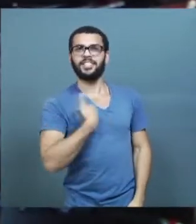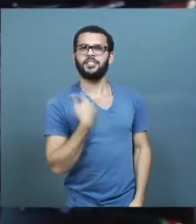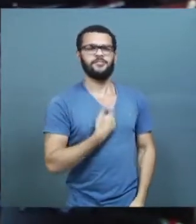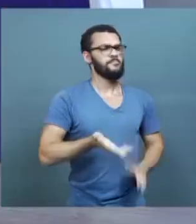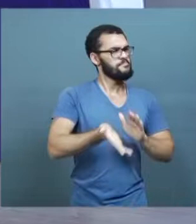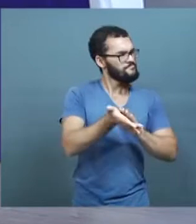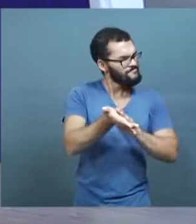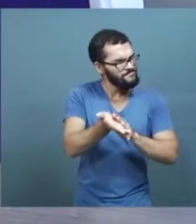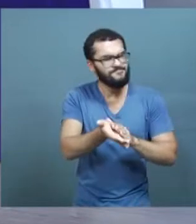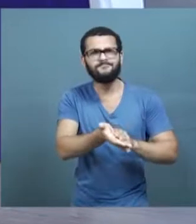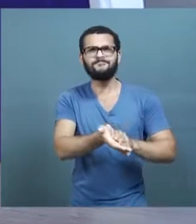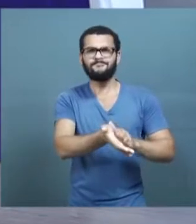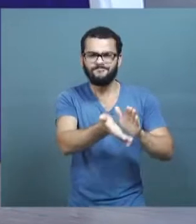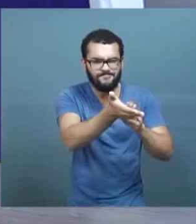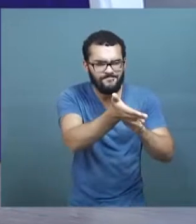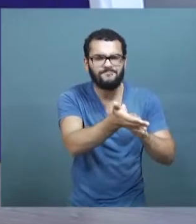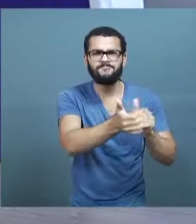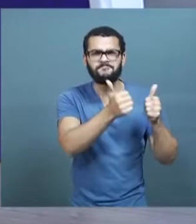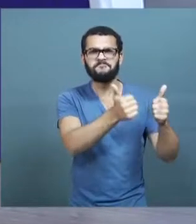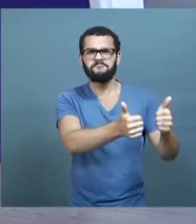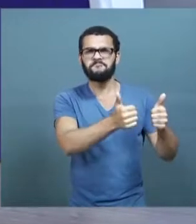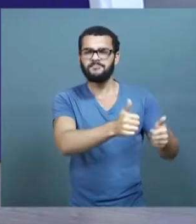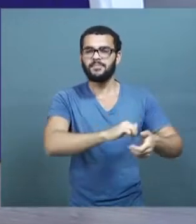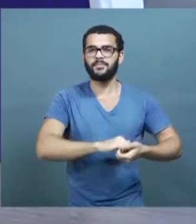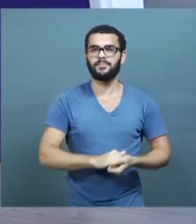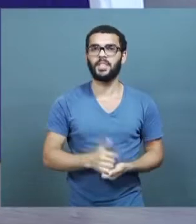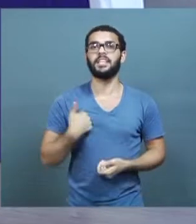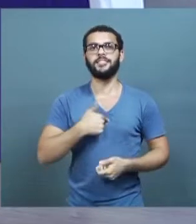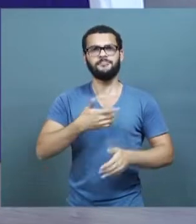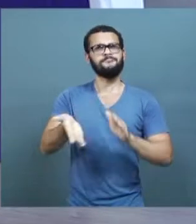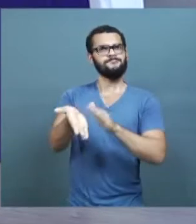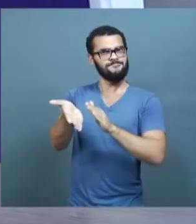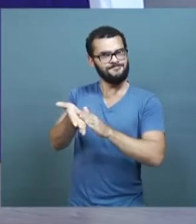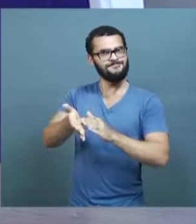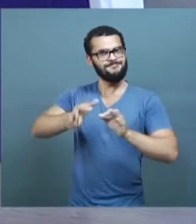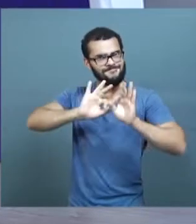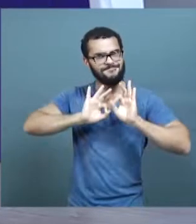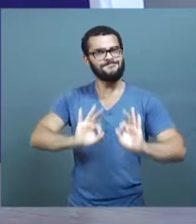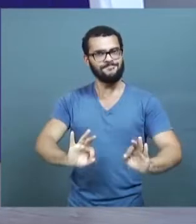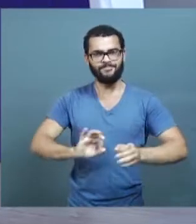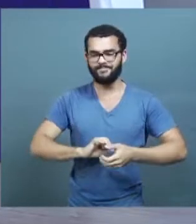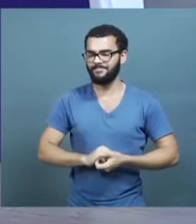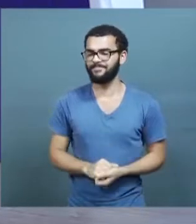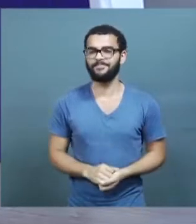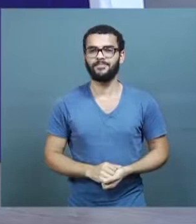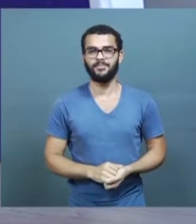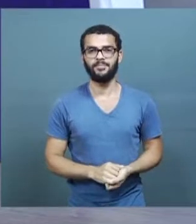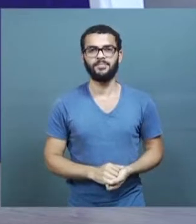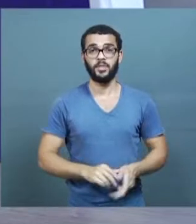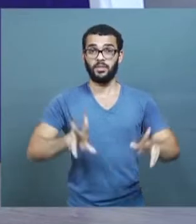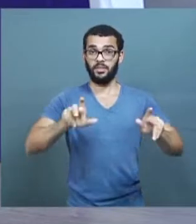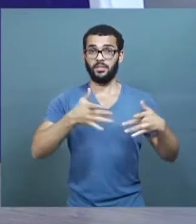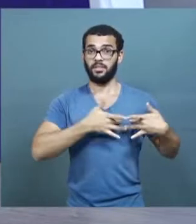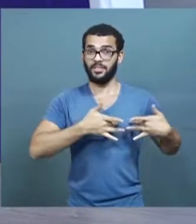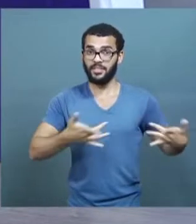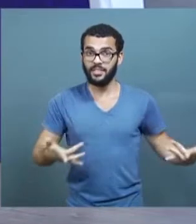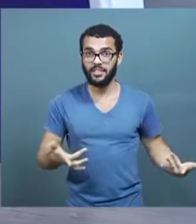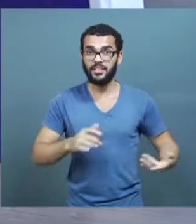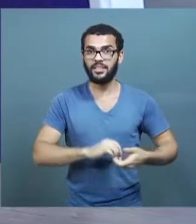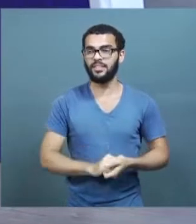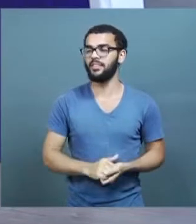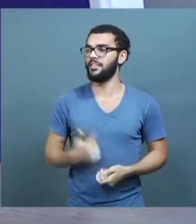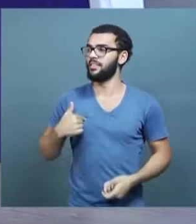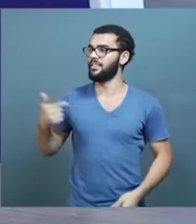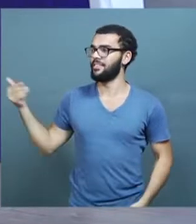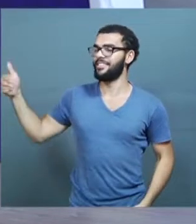aplaudindo. Com certeza, vamos aplaudir muito. Para falar sobre solidariedade, aqui recebemos no